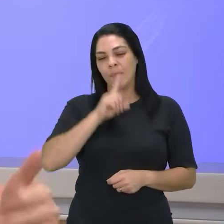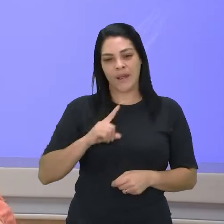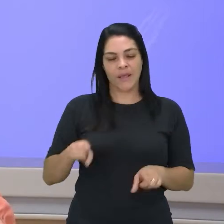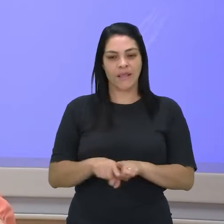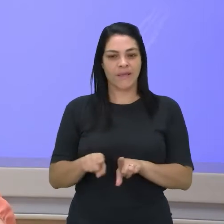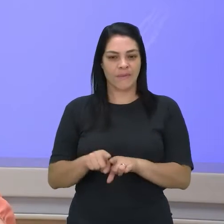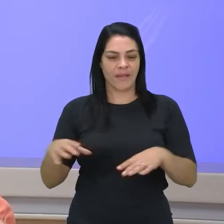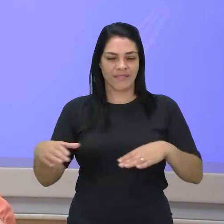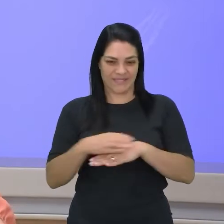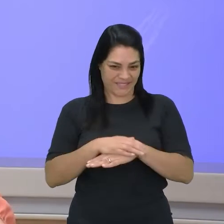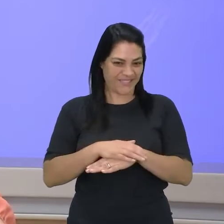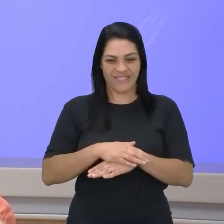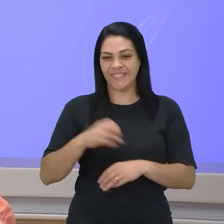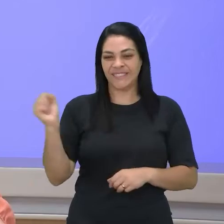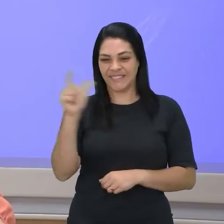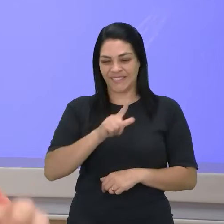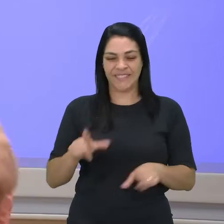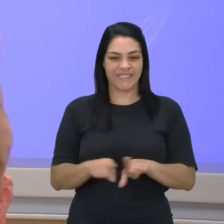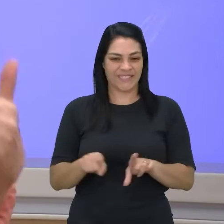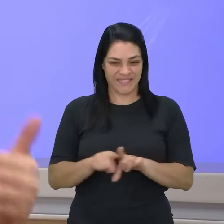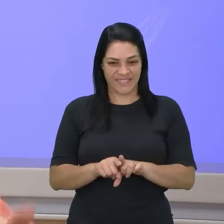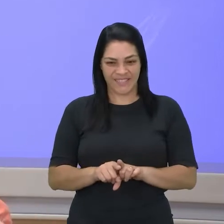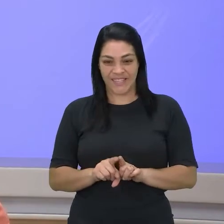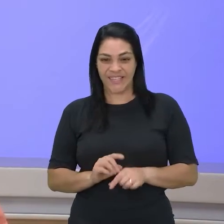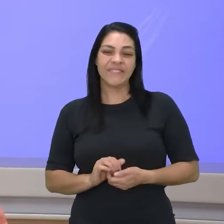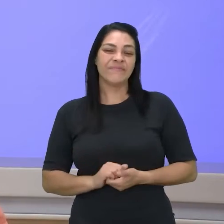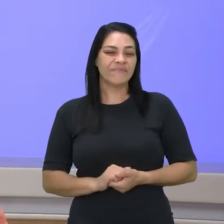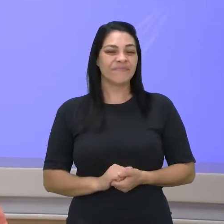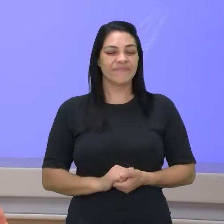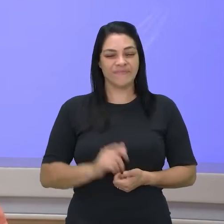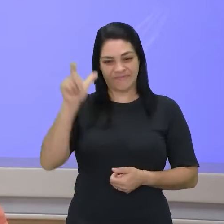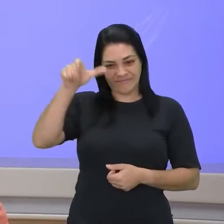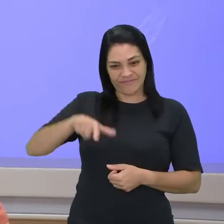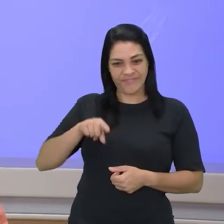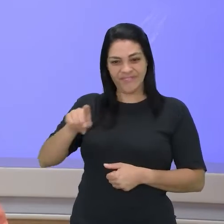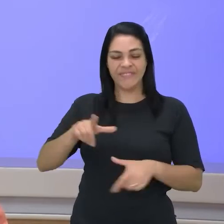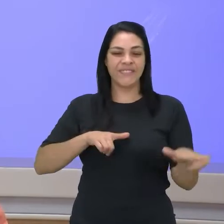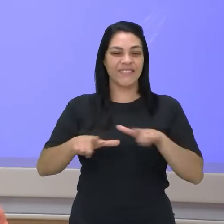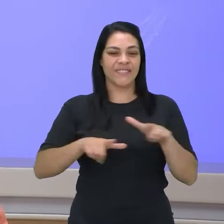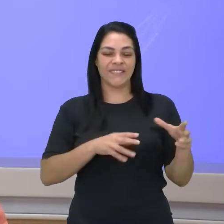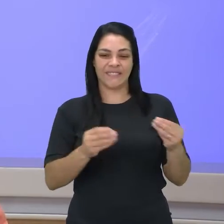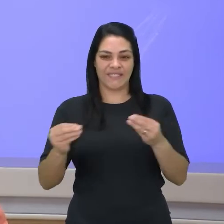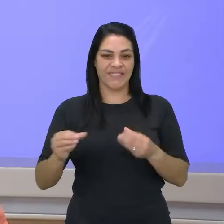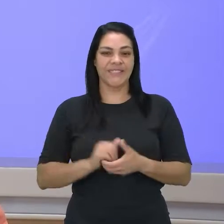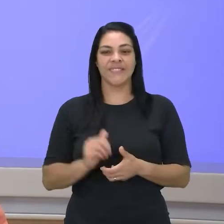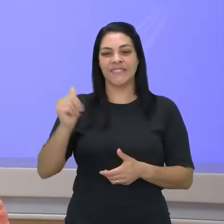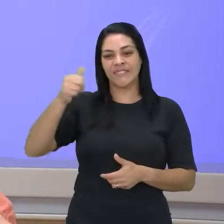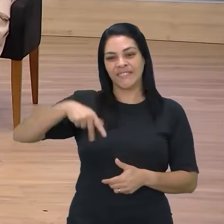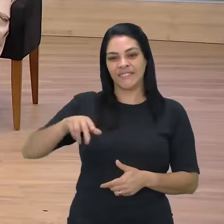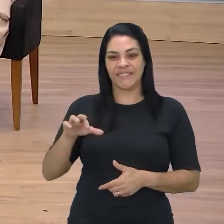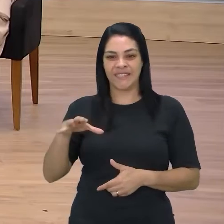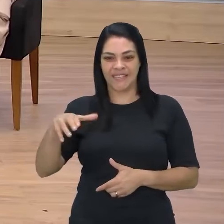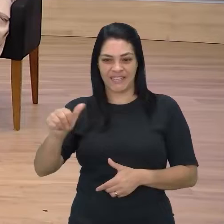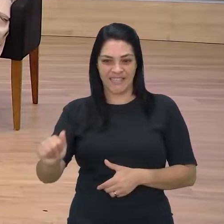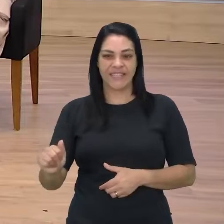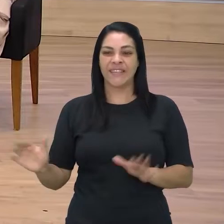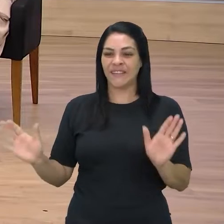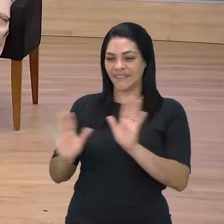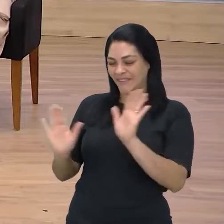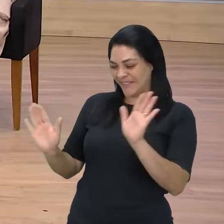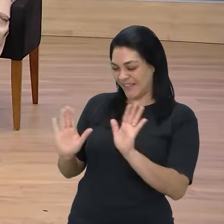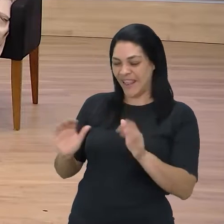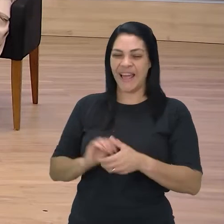uma velha conhecida da gente, que está lá trabalhando muito, é a Andréia, lá da Coped. E aí, Andréia? Oi, Terezinha.